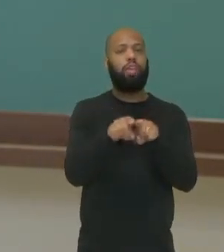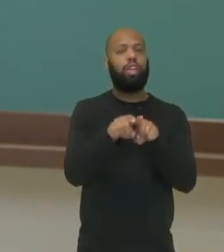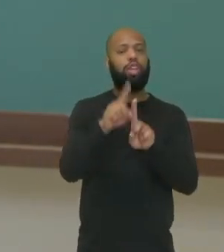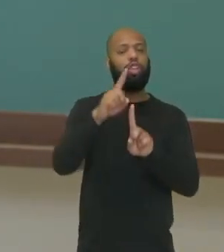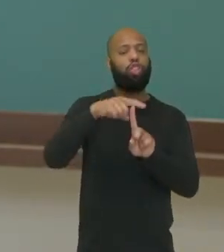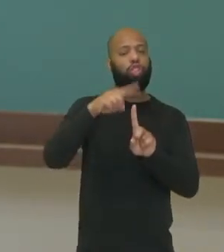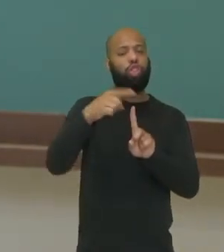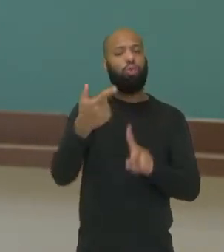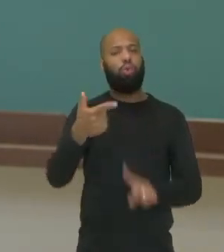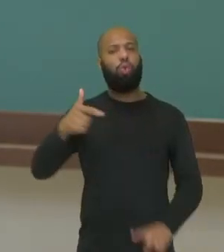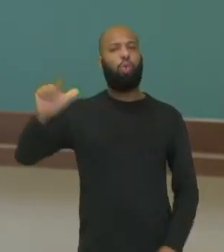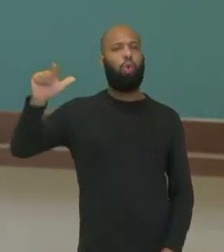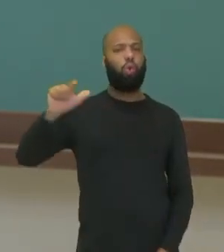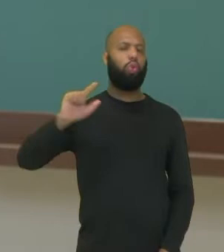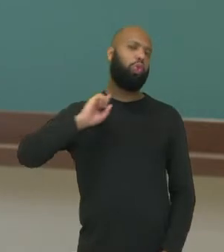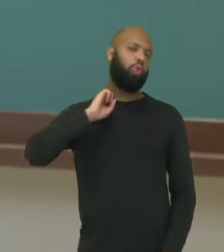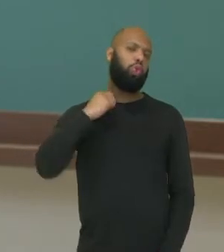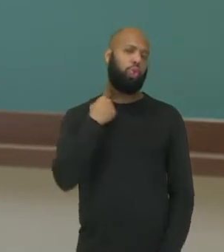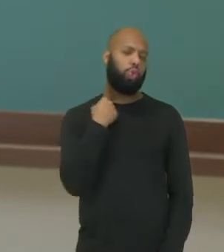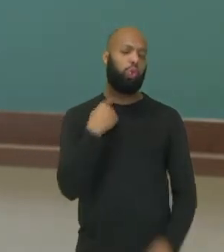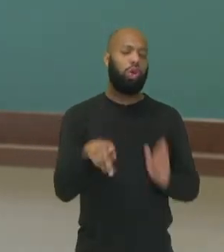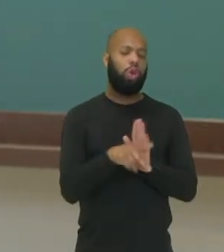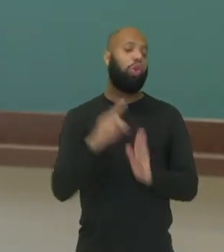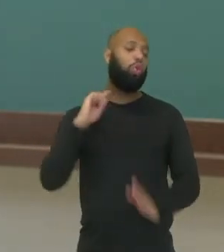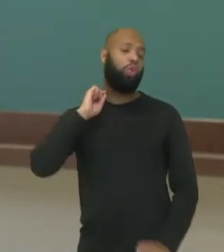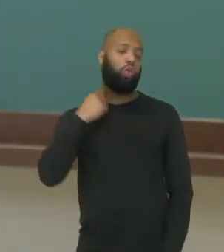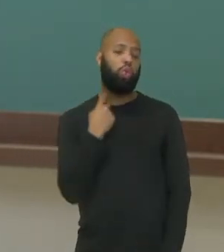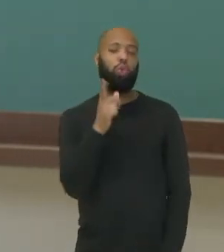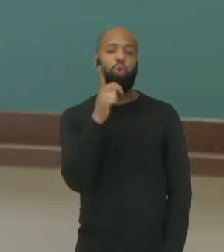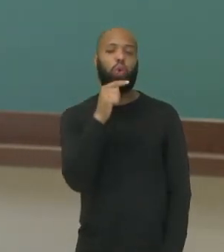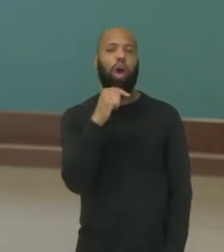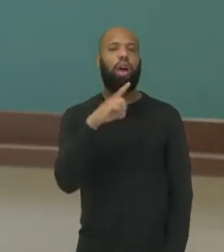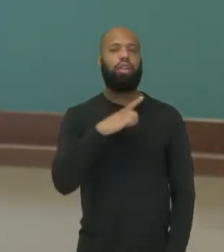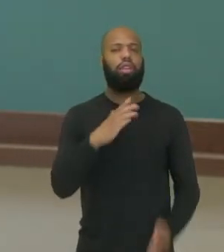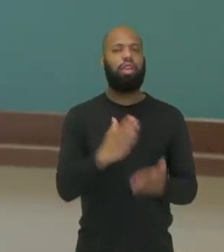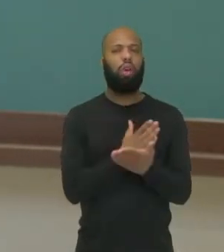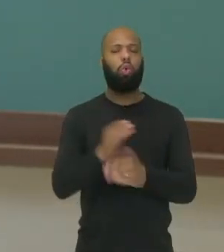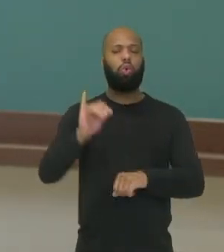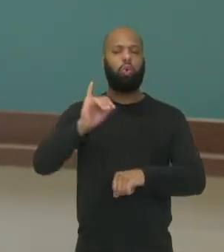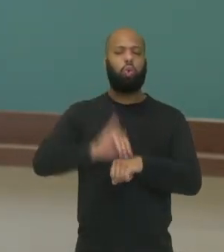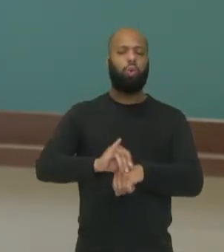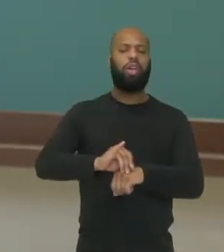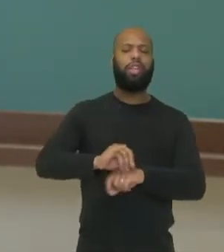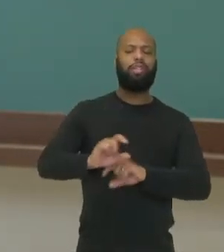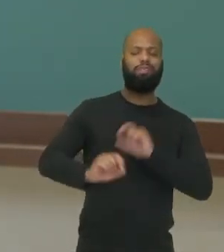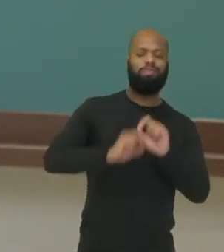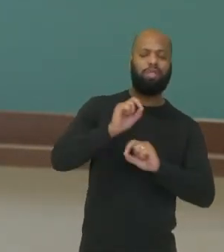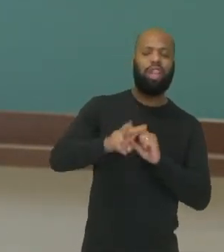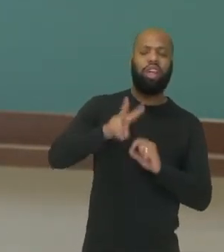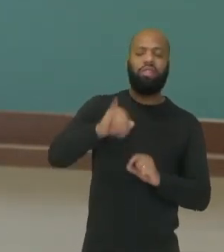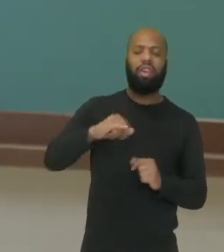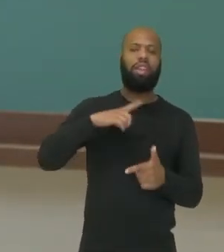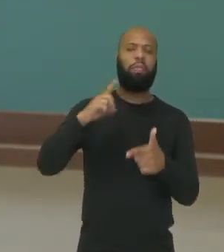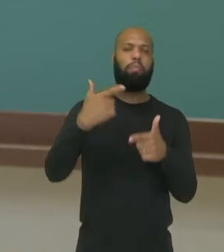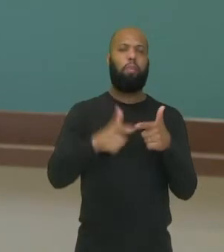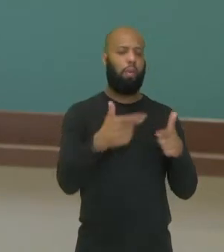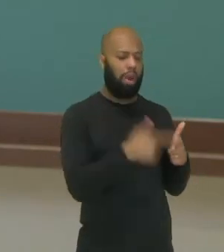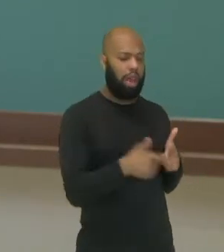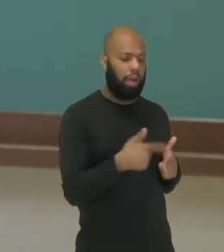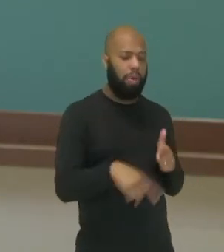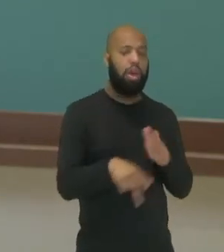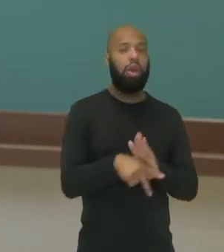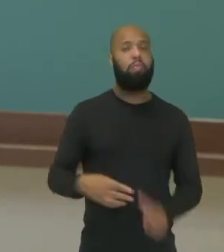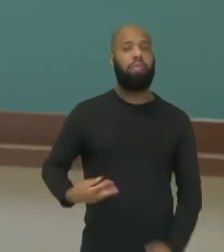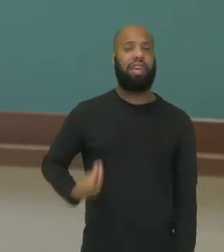das águas, né? A gente observa objetos estranhos que com certeza vai afetar esse ecossistema